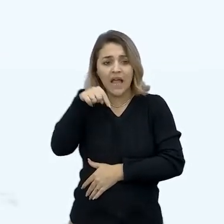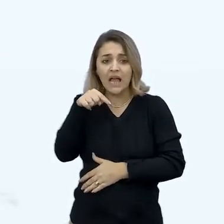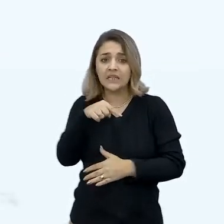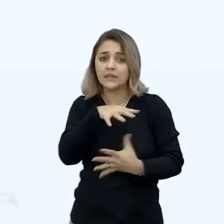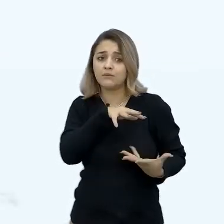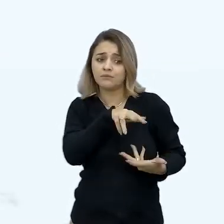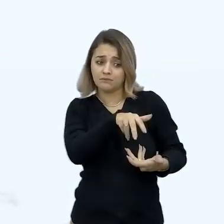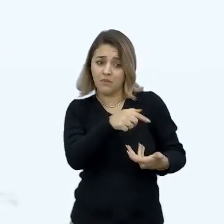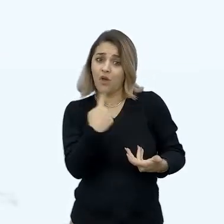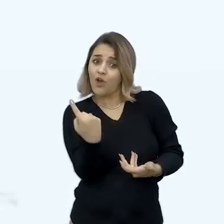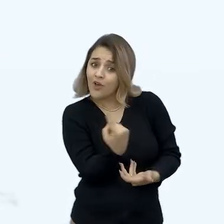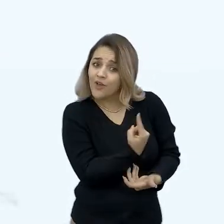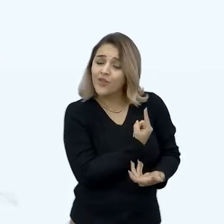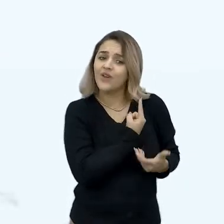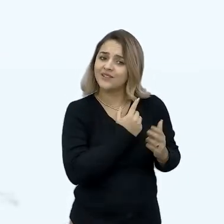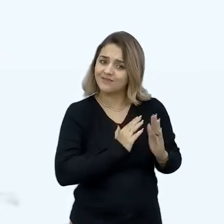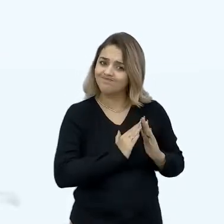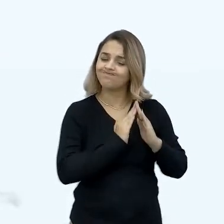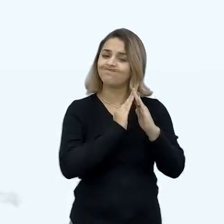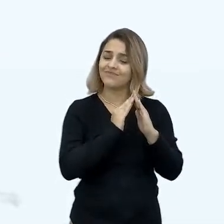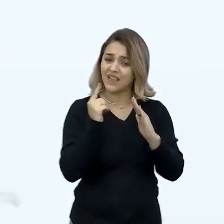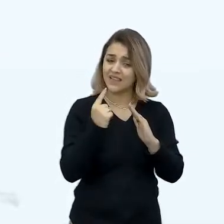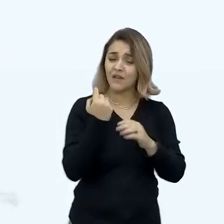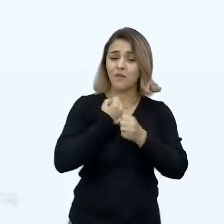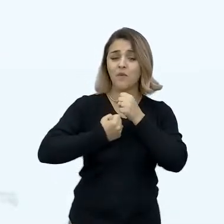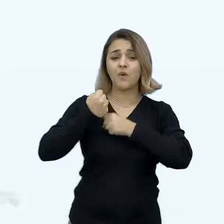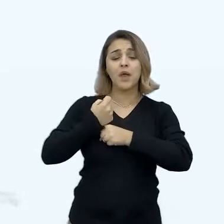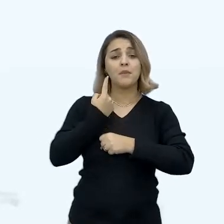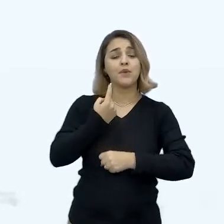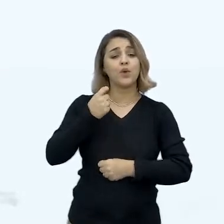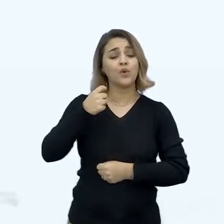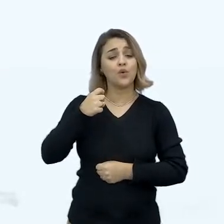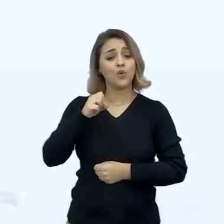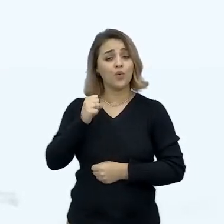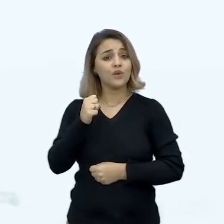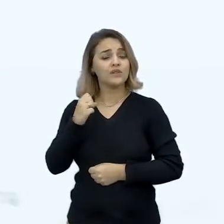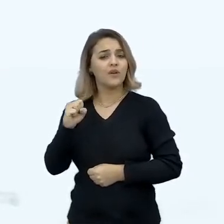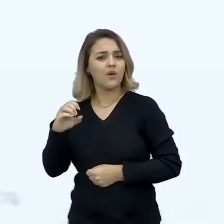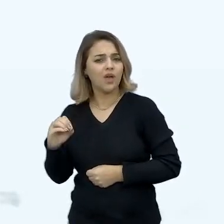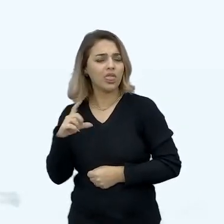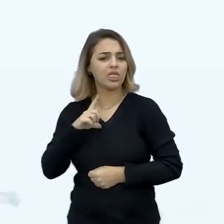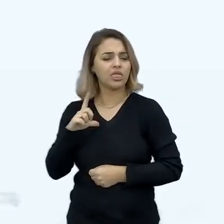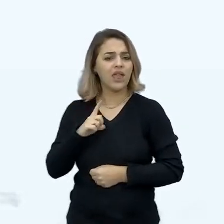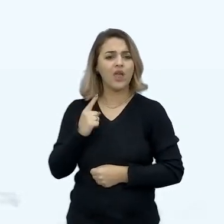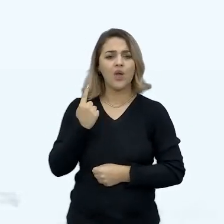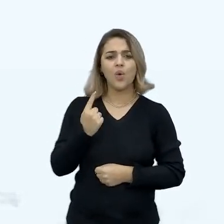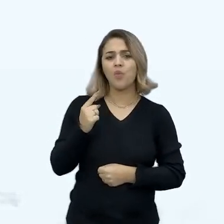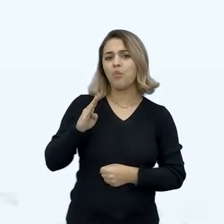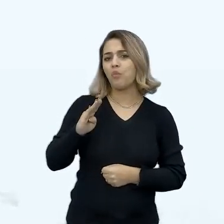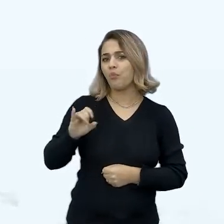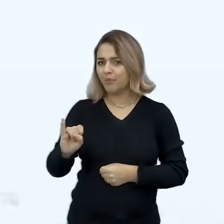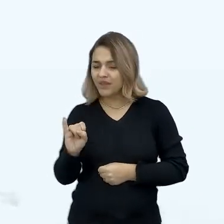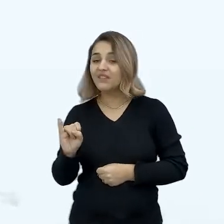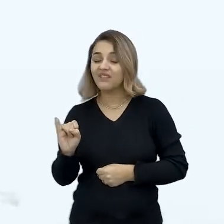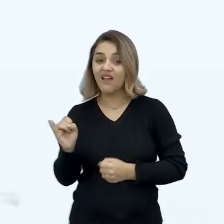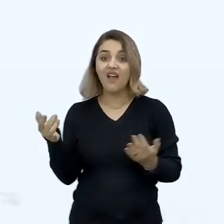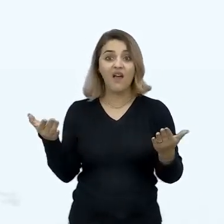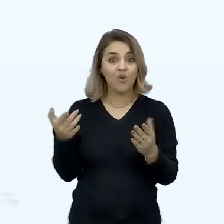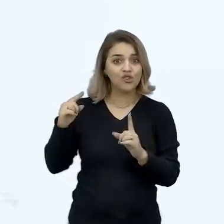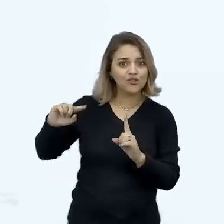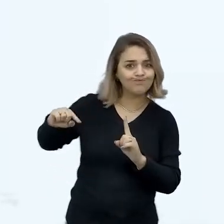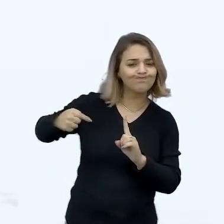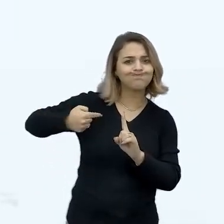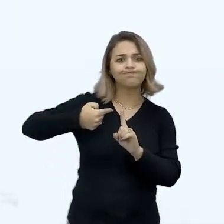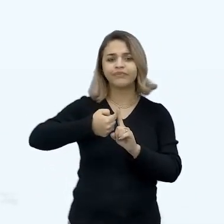o planeta. Em 1880, a população mundial era de pouco mais de 1 bilhão. Hoje é 7